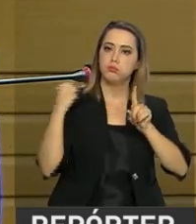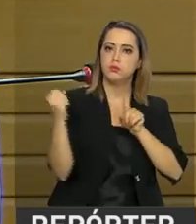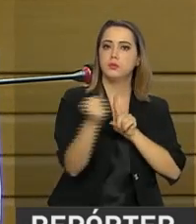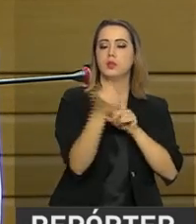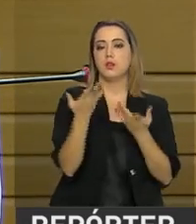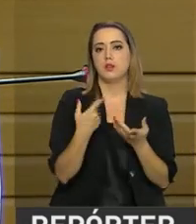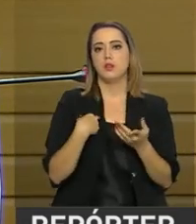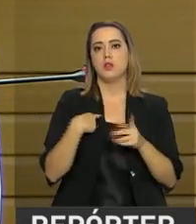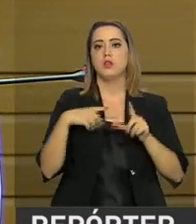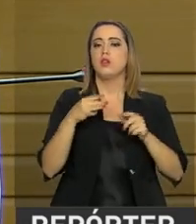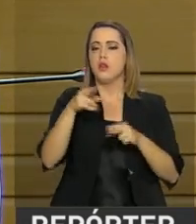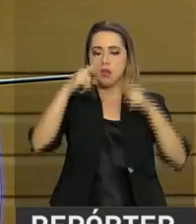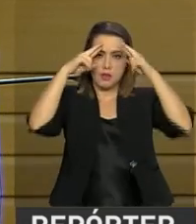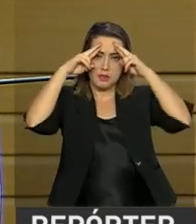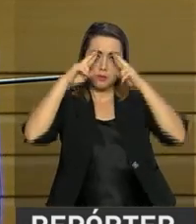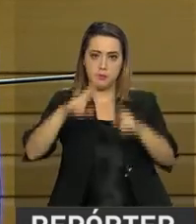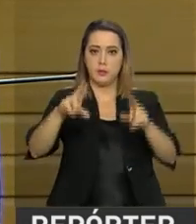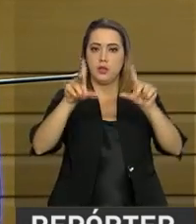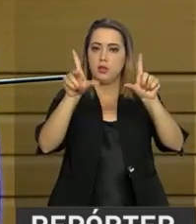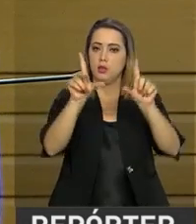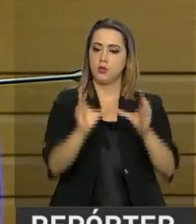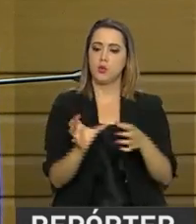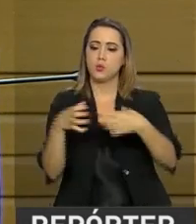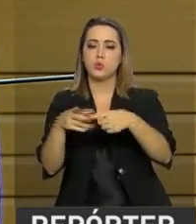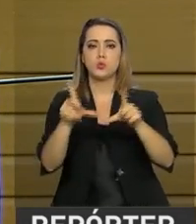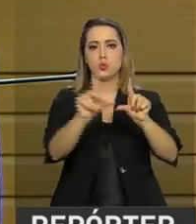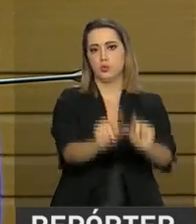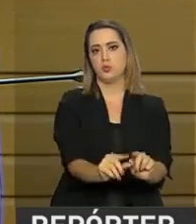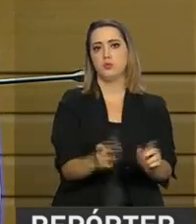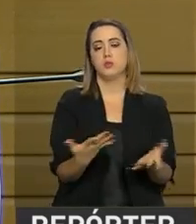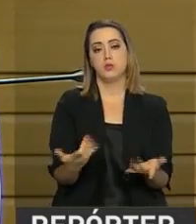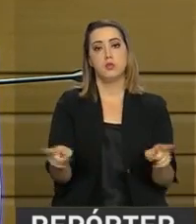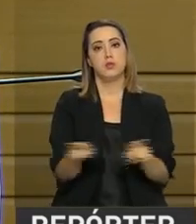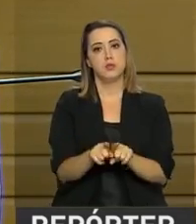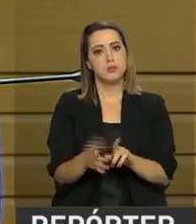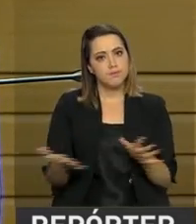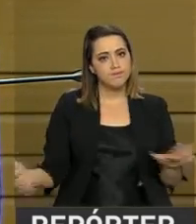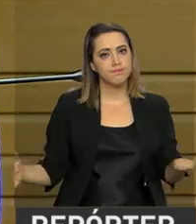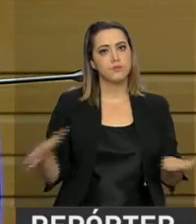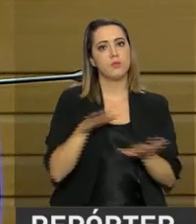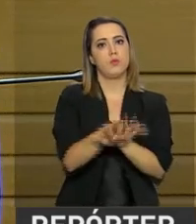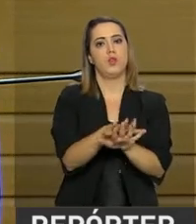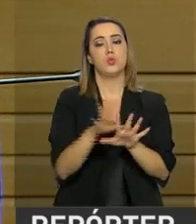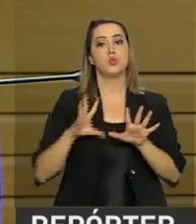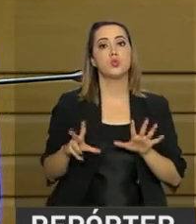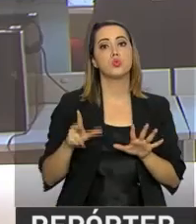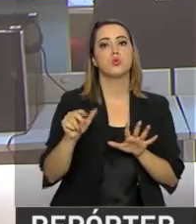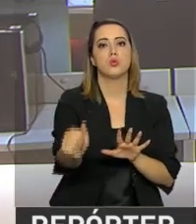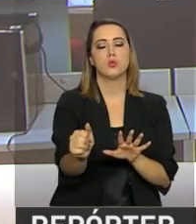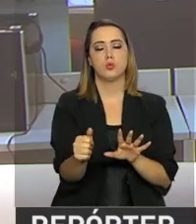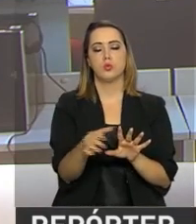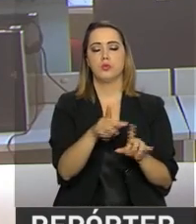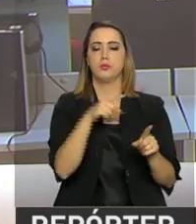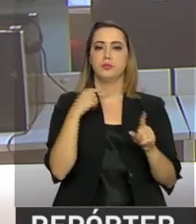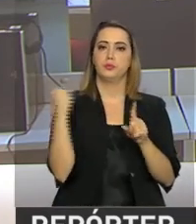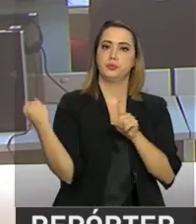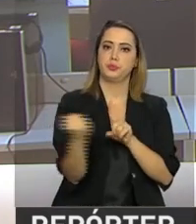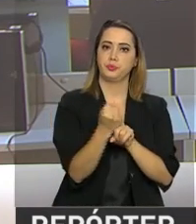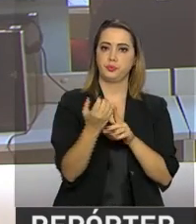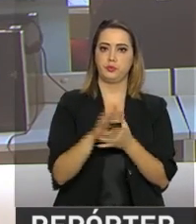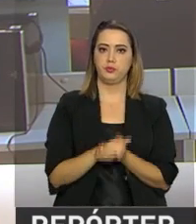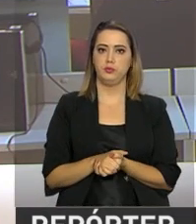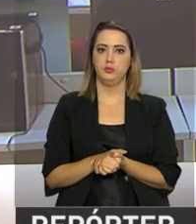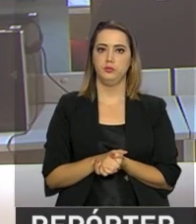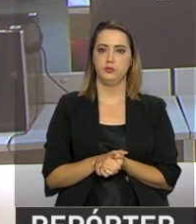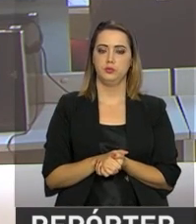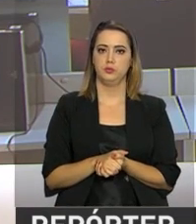minorias e, evidentemente, de integração efetiva de toda a sociedade. A mortalidade